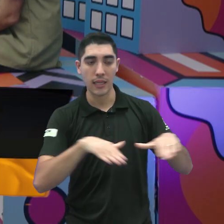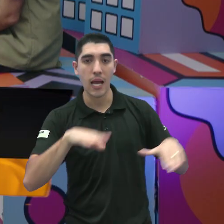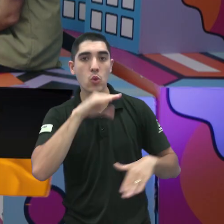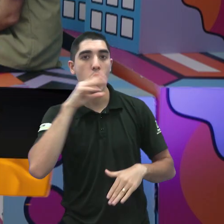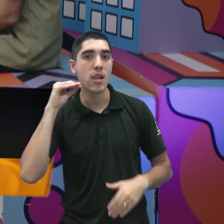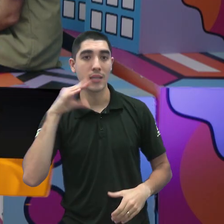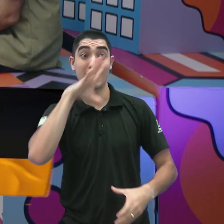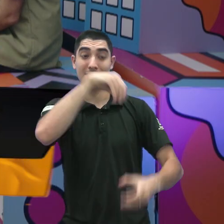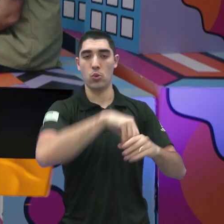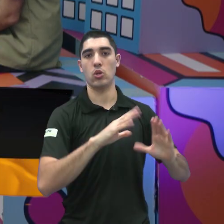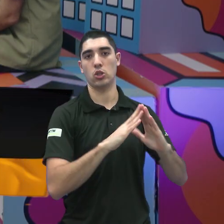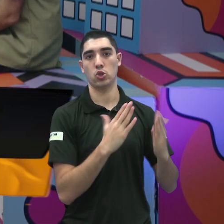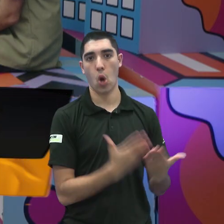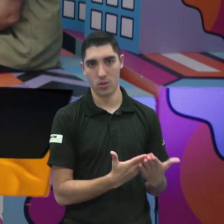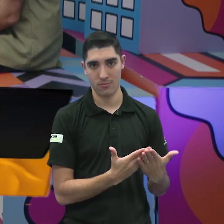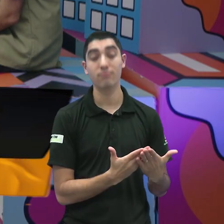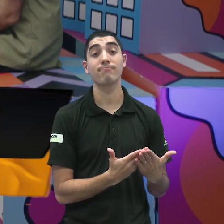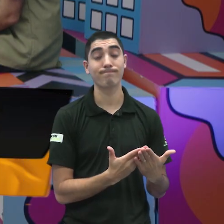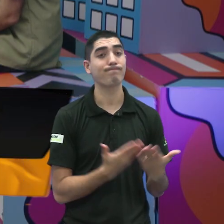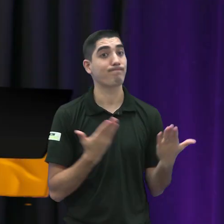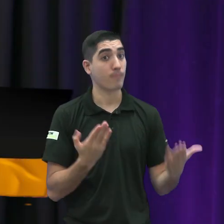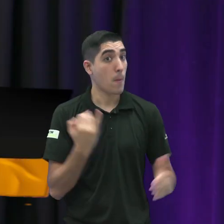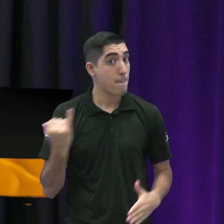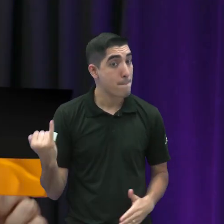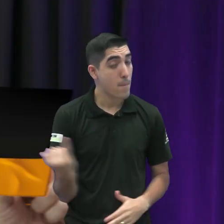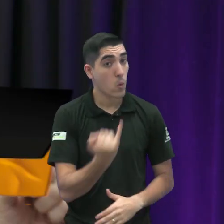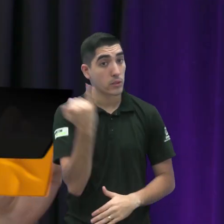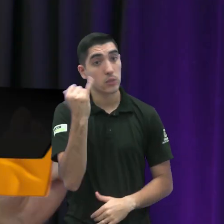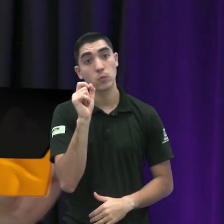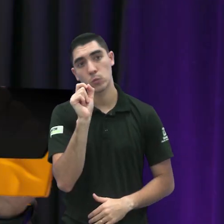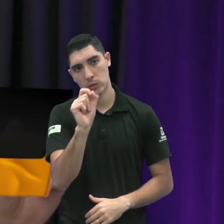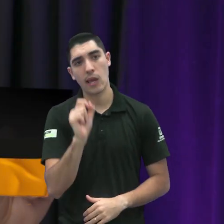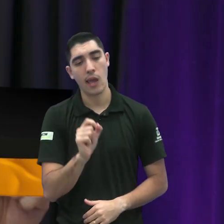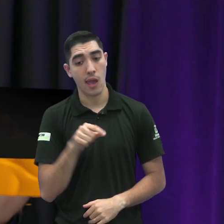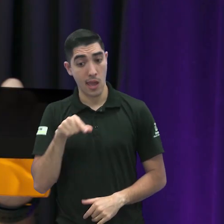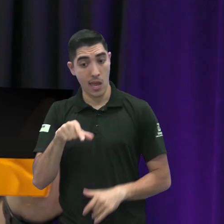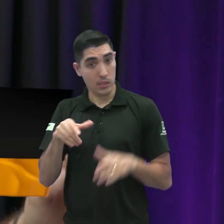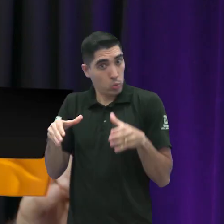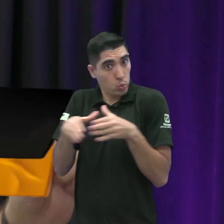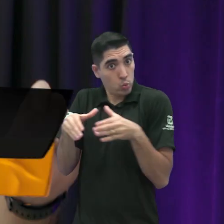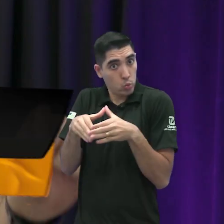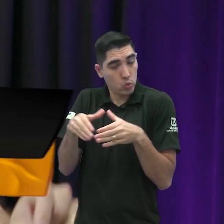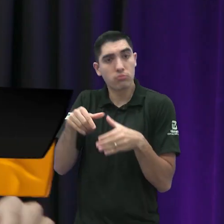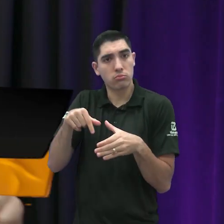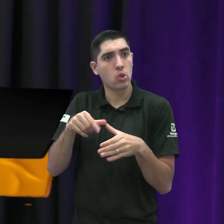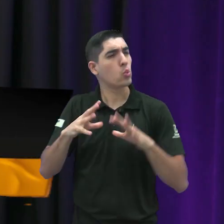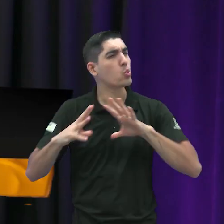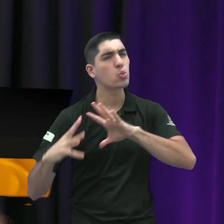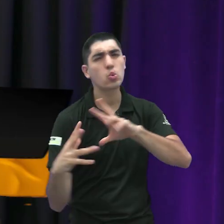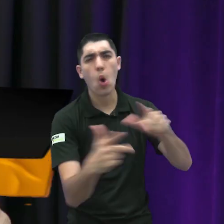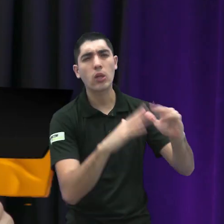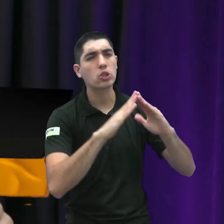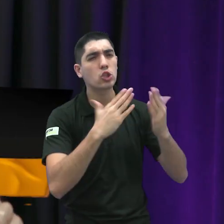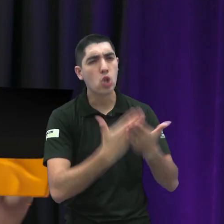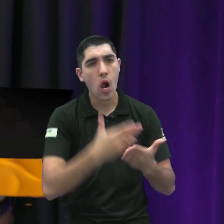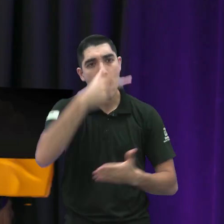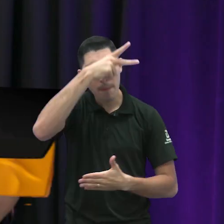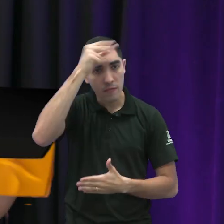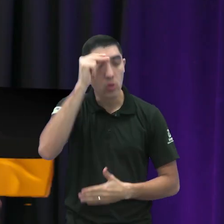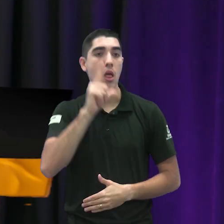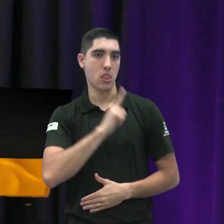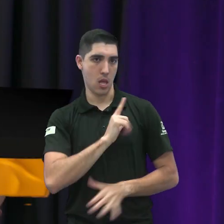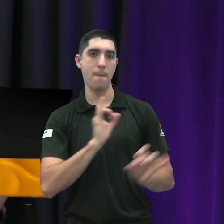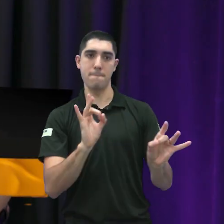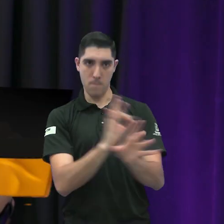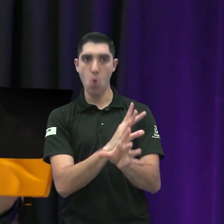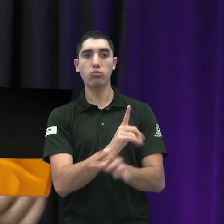nas escolas. E aí é um papel importantíssimo. Essas comissões, elas existem em todas as escolas municipais, porque